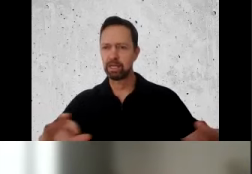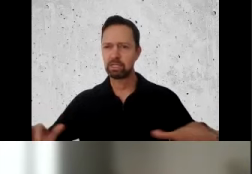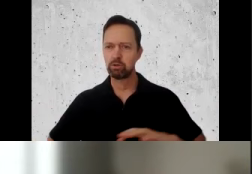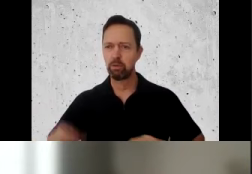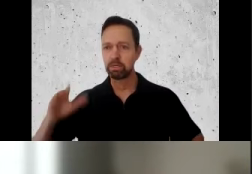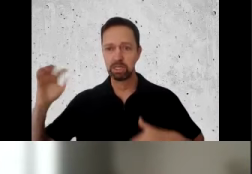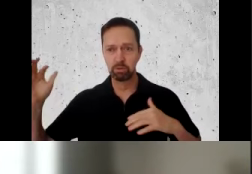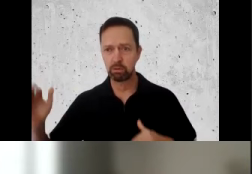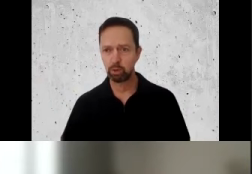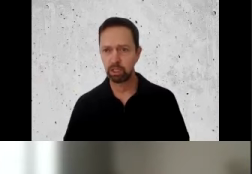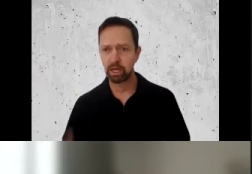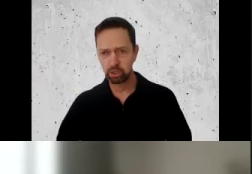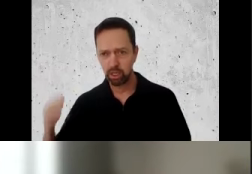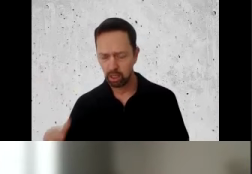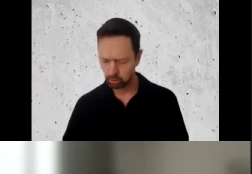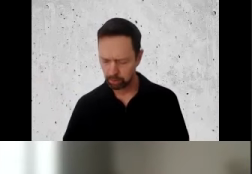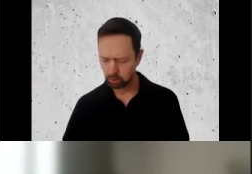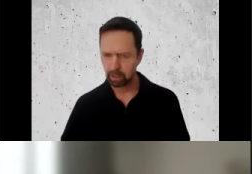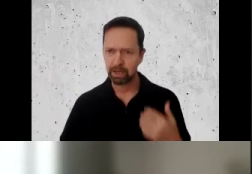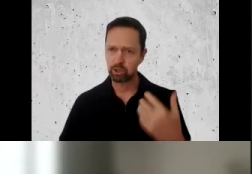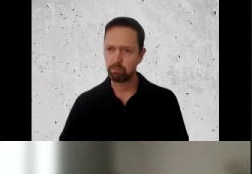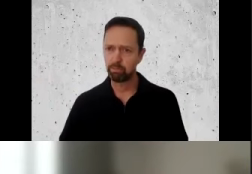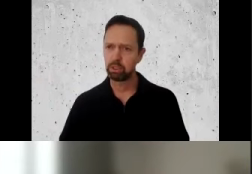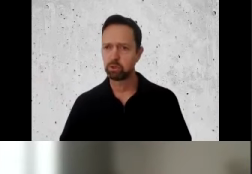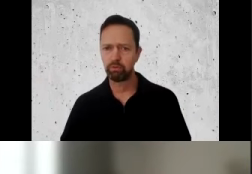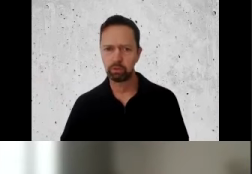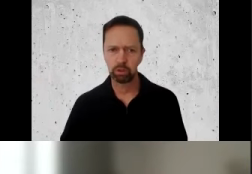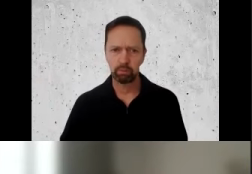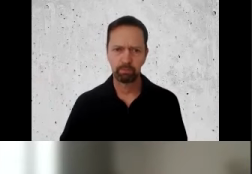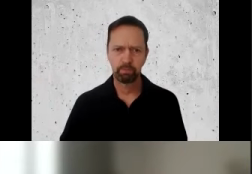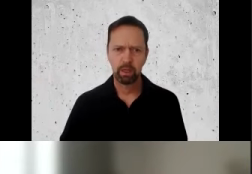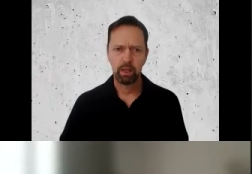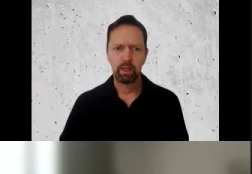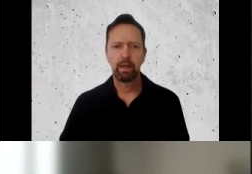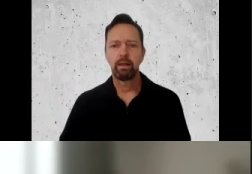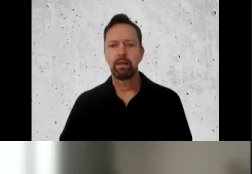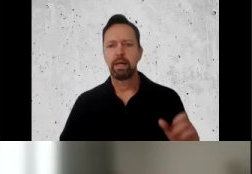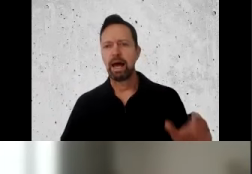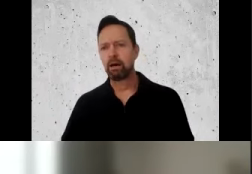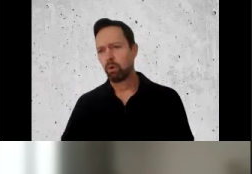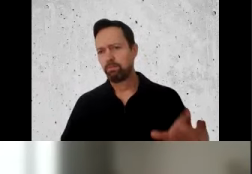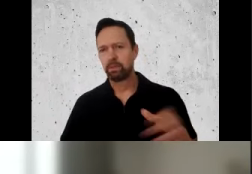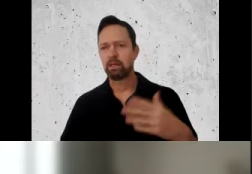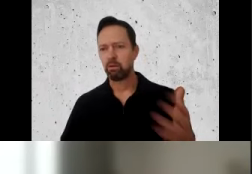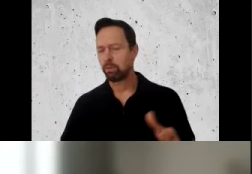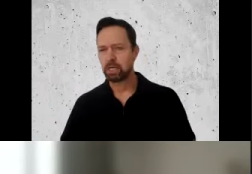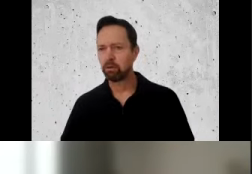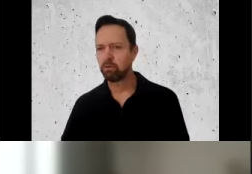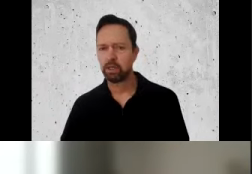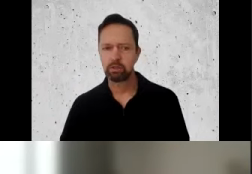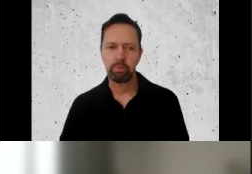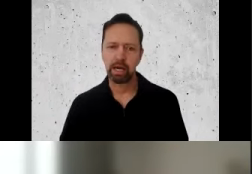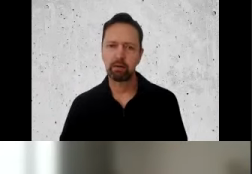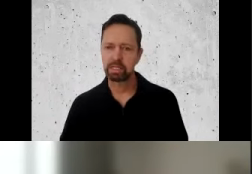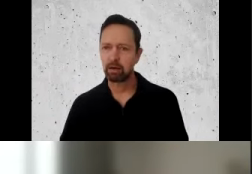as leis e as normas, mesmo sem autoridade superior capaz de impor isso, e funcionou bem. Água, tá? Aí tem um capítulo de água,